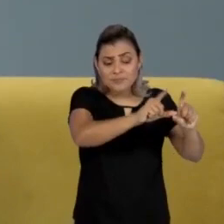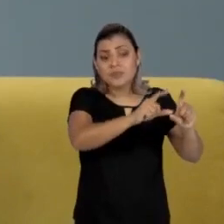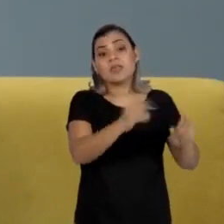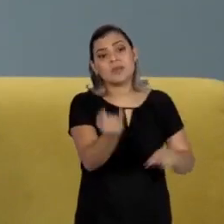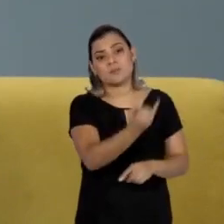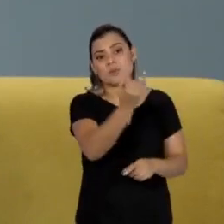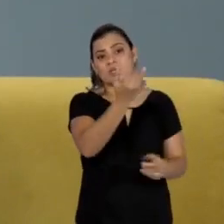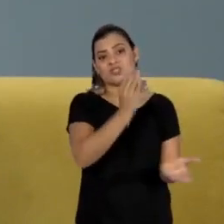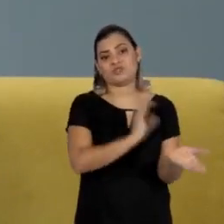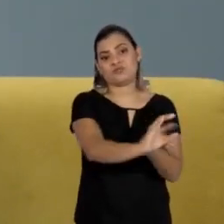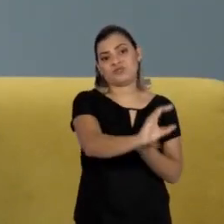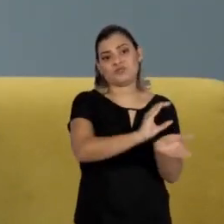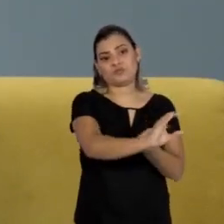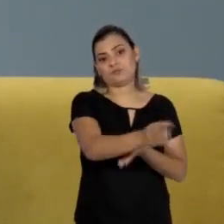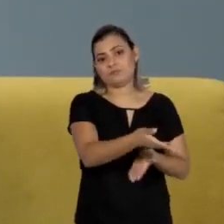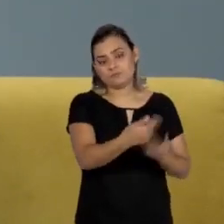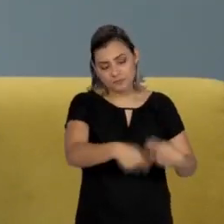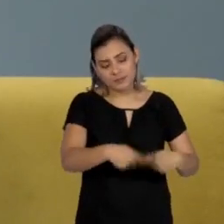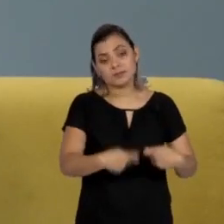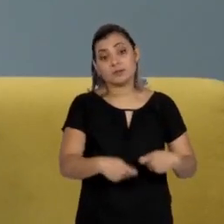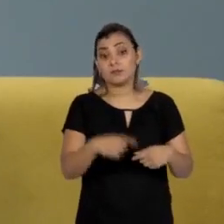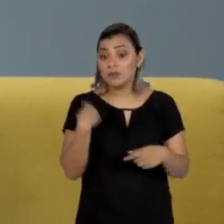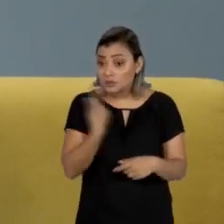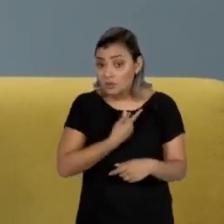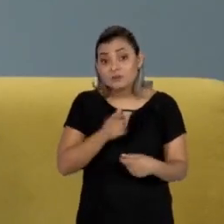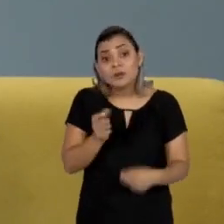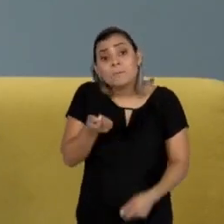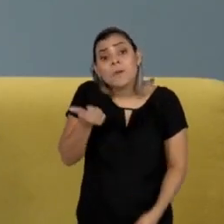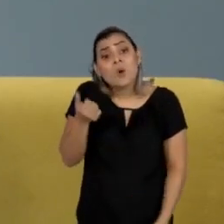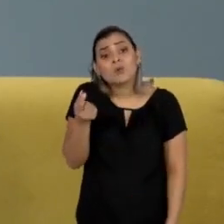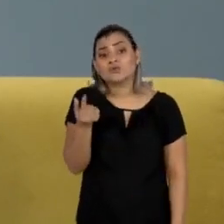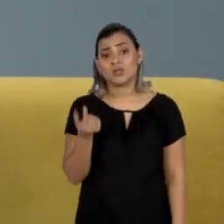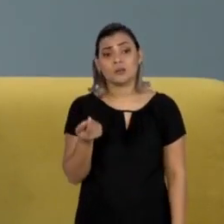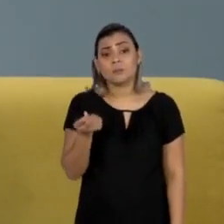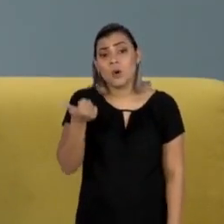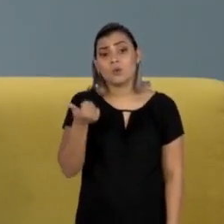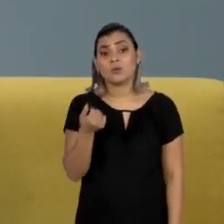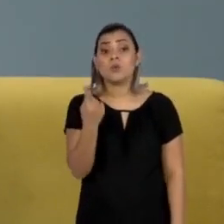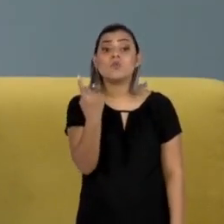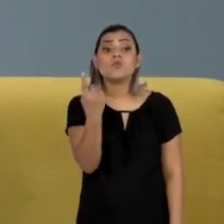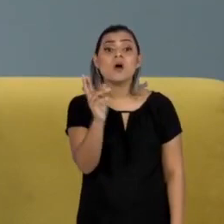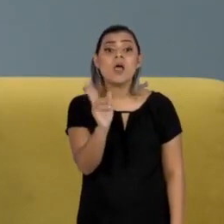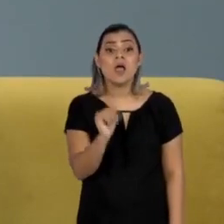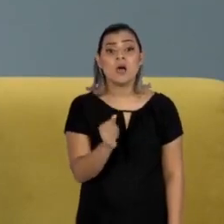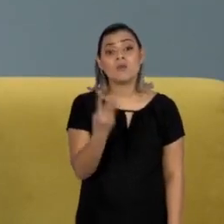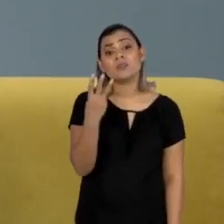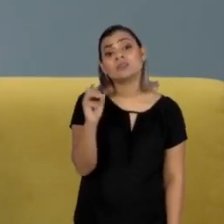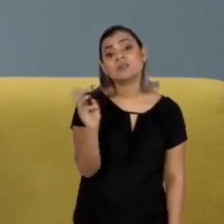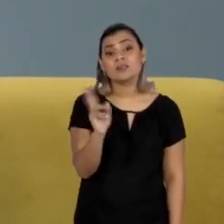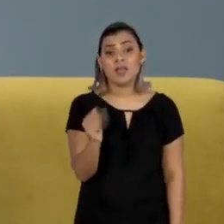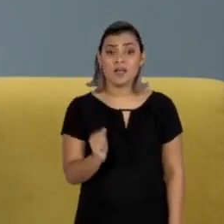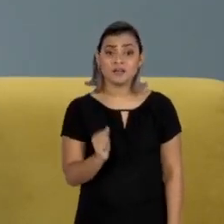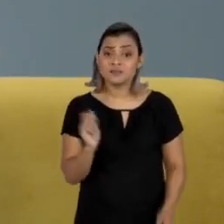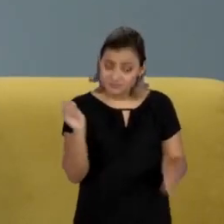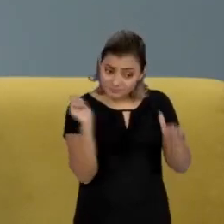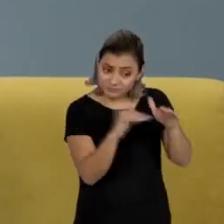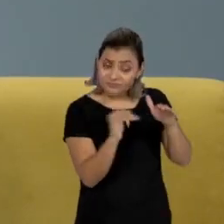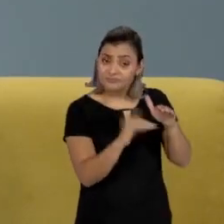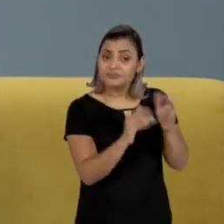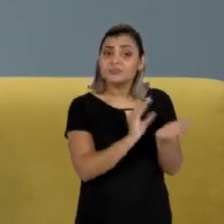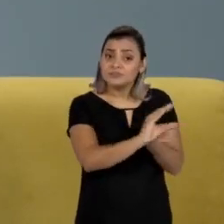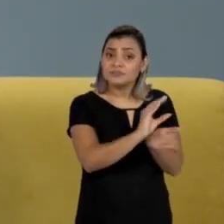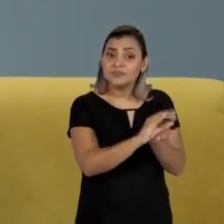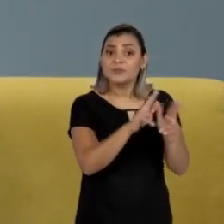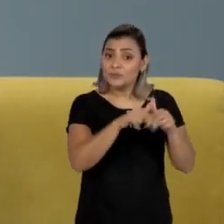importância de investir. E a gente pode investir com pouco, tem opções no mercado a partir de R$1, de R$30. Então, a gente tem que fazer uma